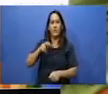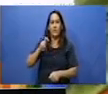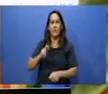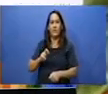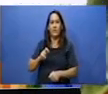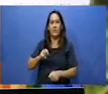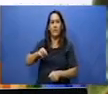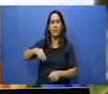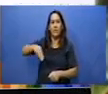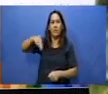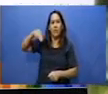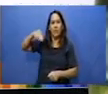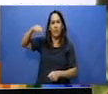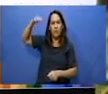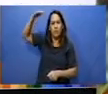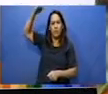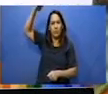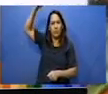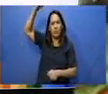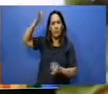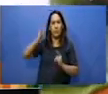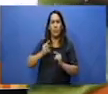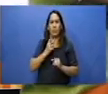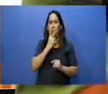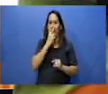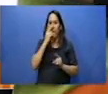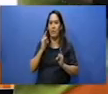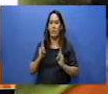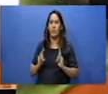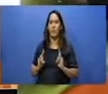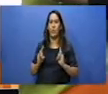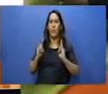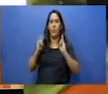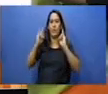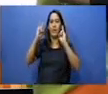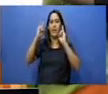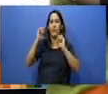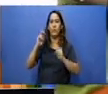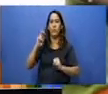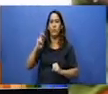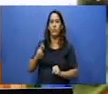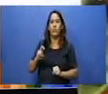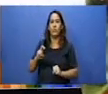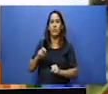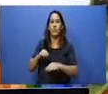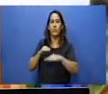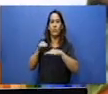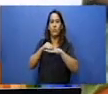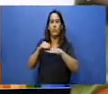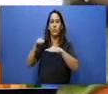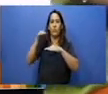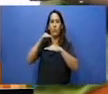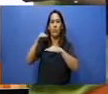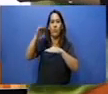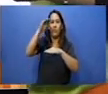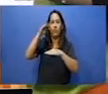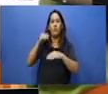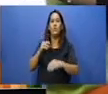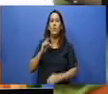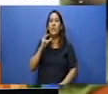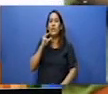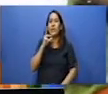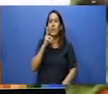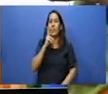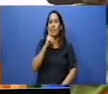ou menos a altura de um prédio de 5 andares. Foi necessário 1 mês e meio para o ovo